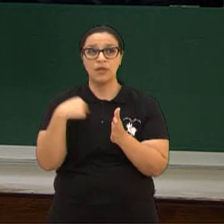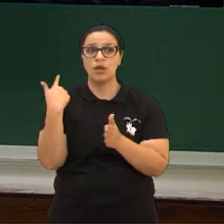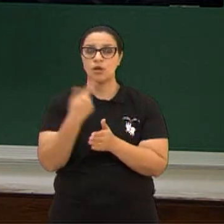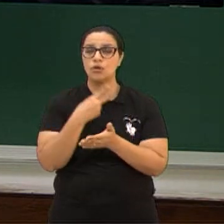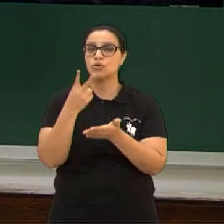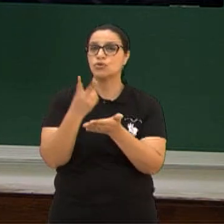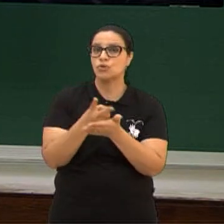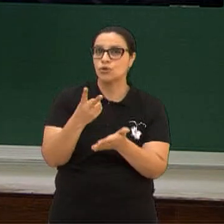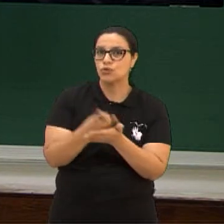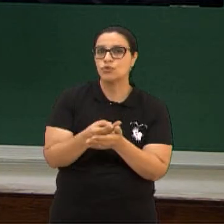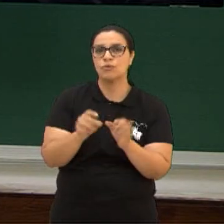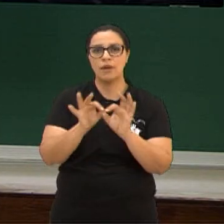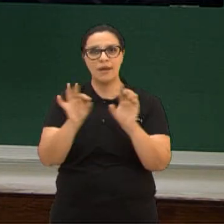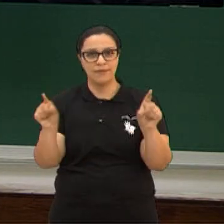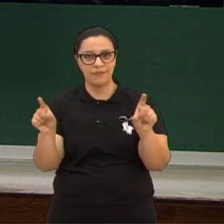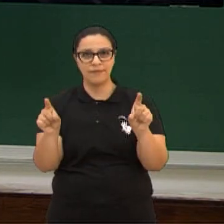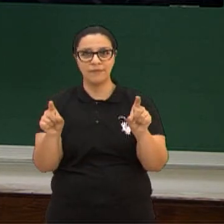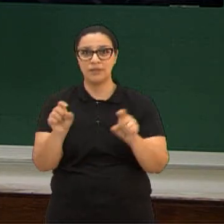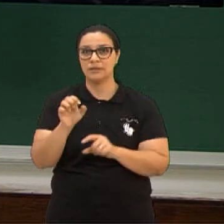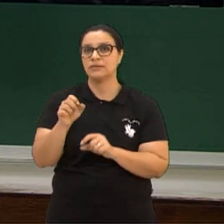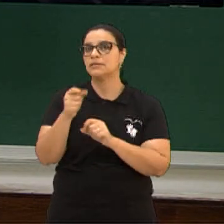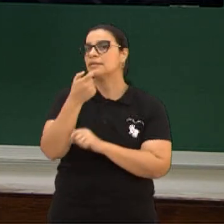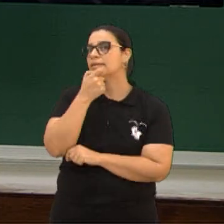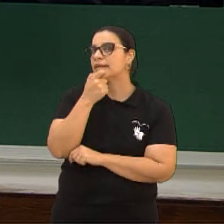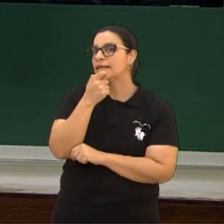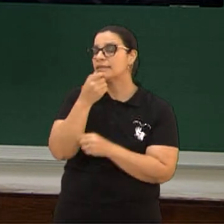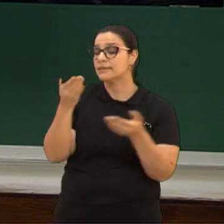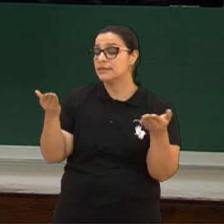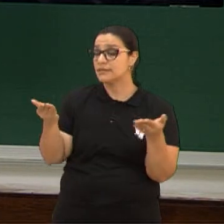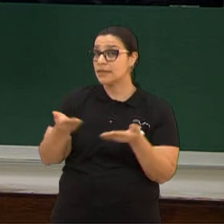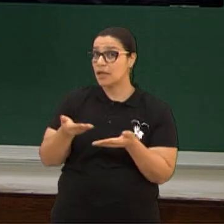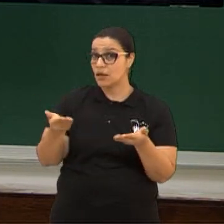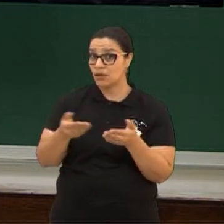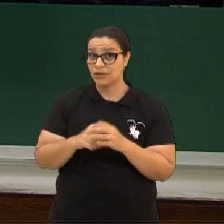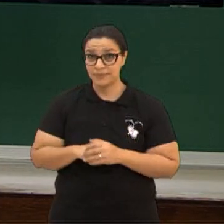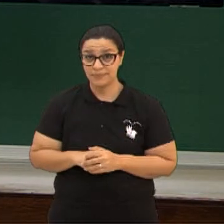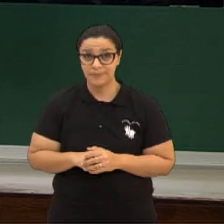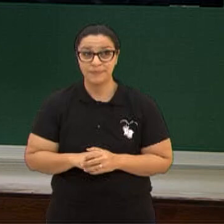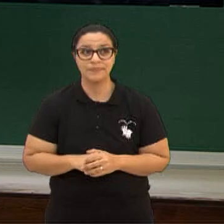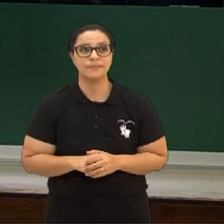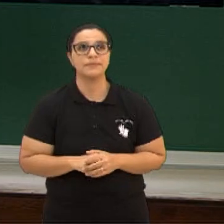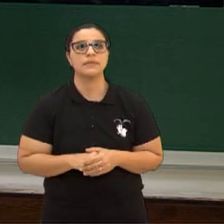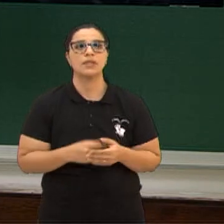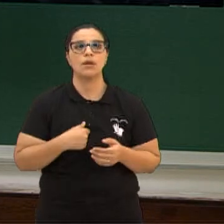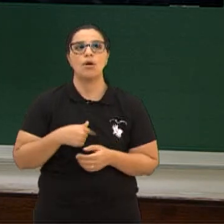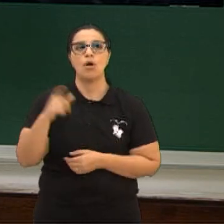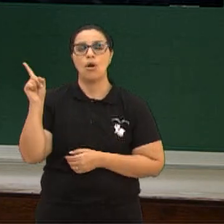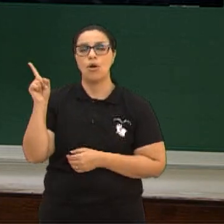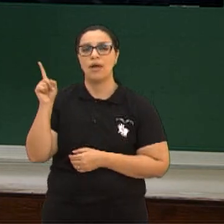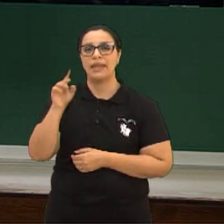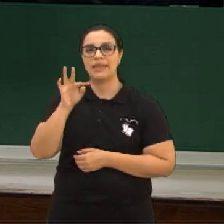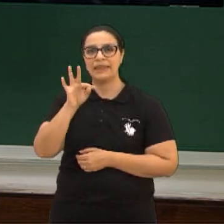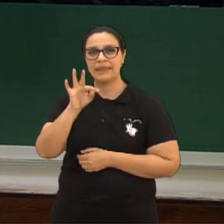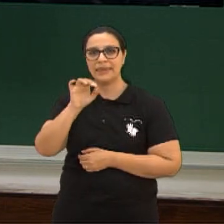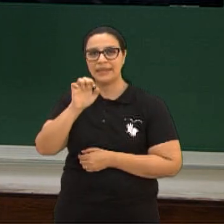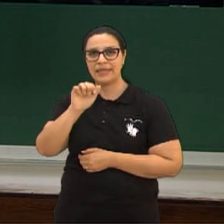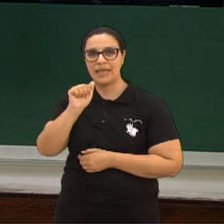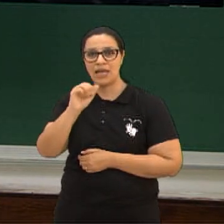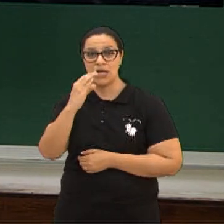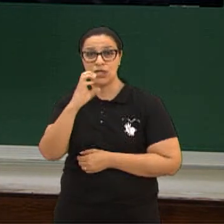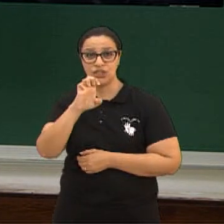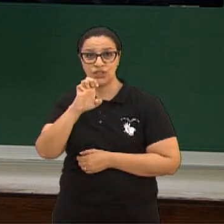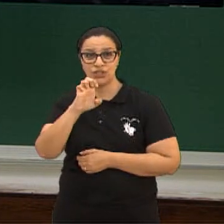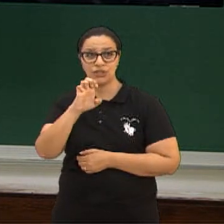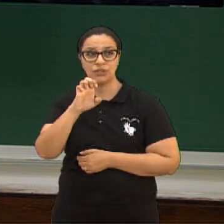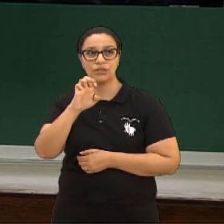eu continuar a frase. English now. Inglês agora. The teacher is teaching